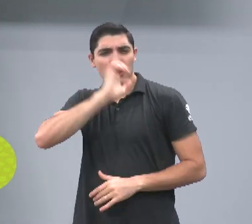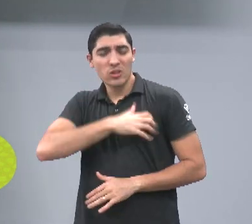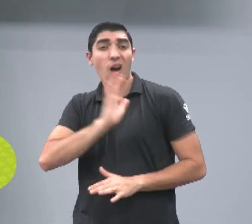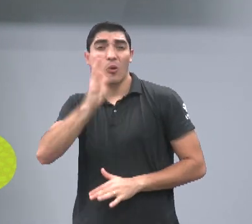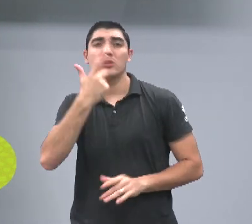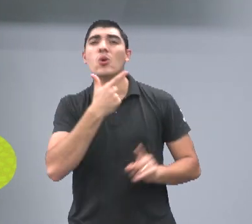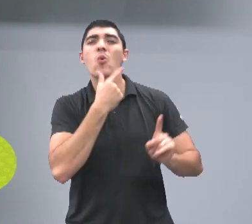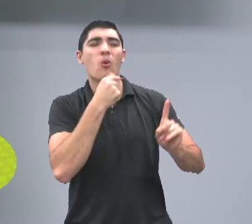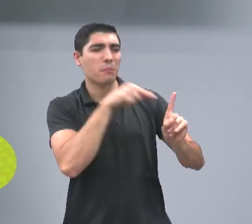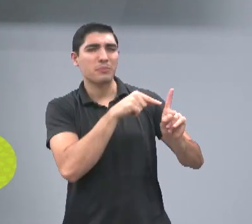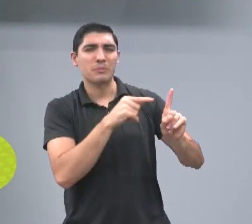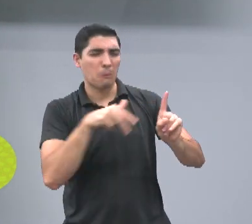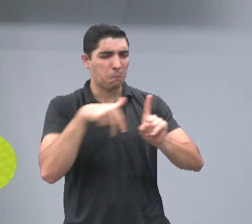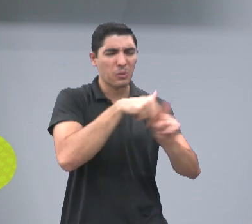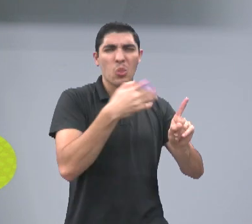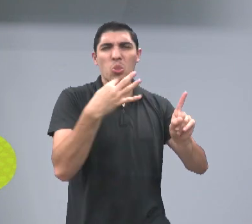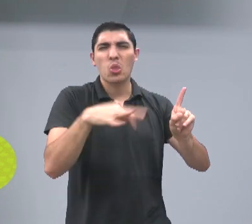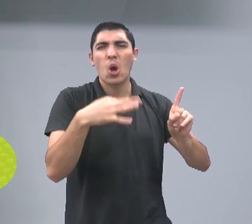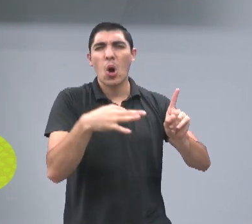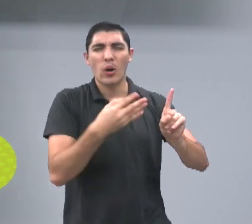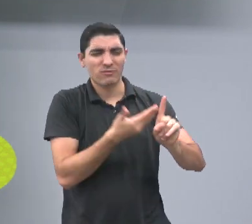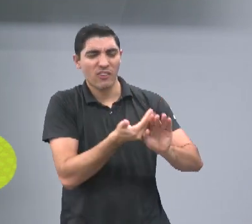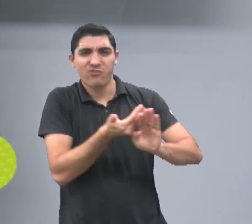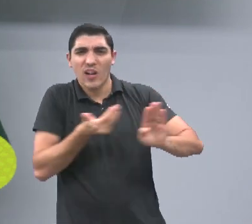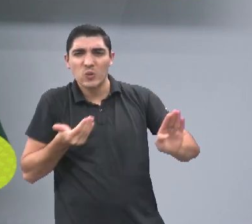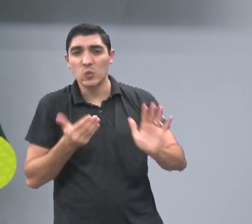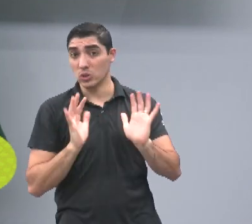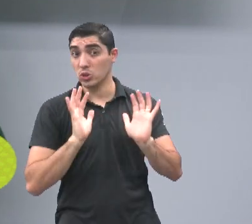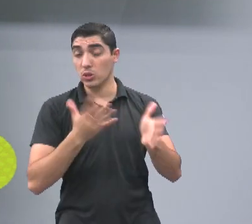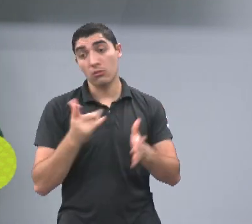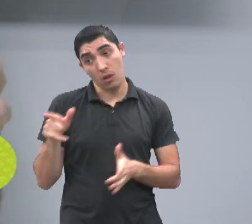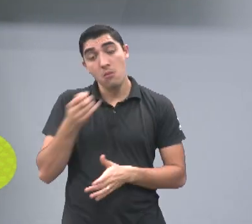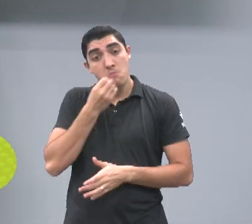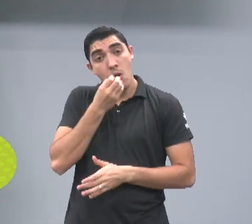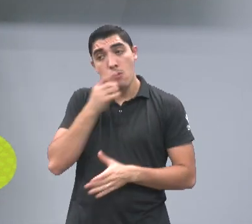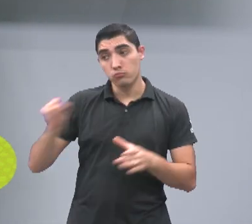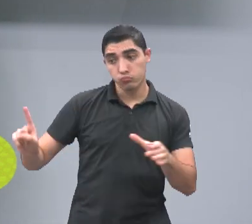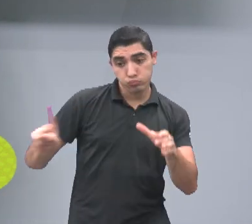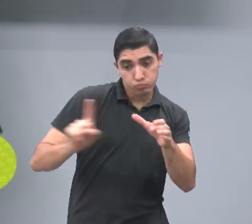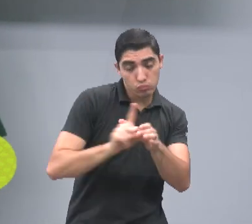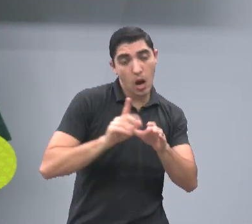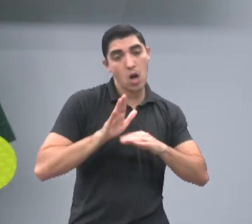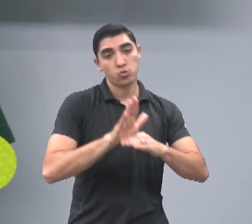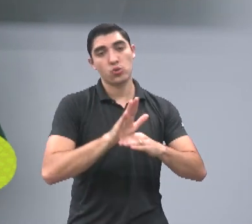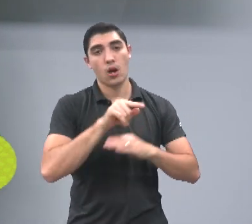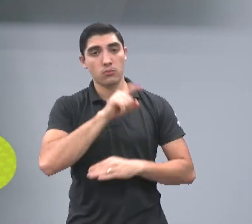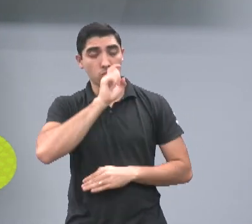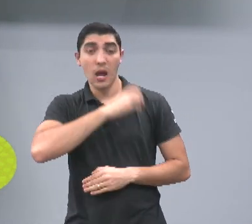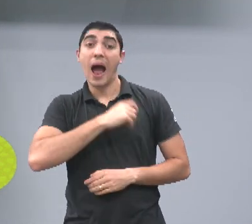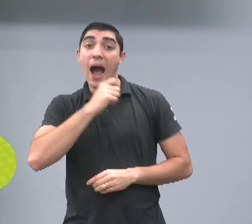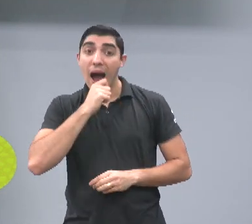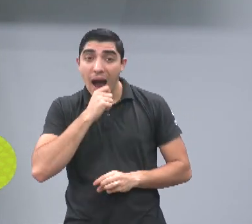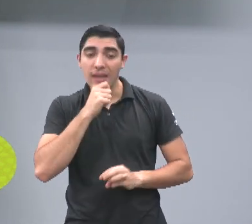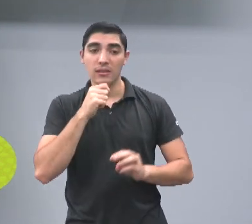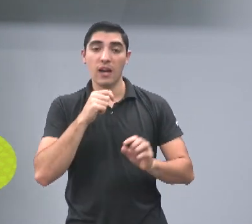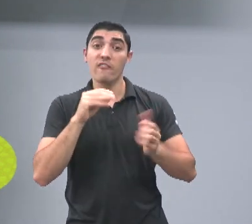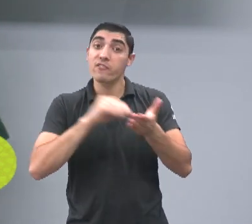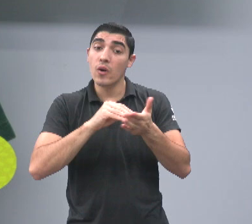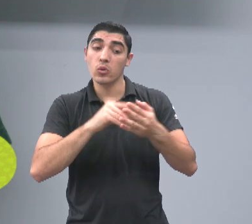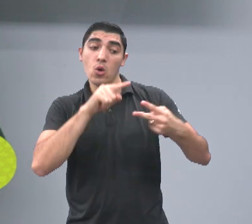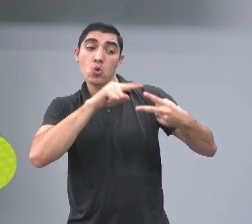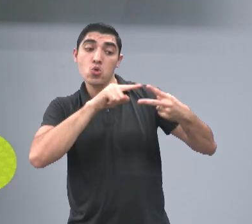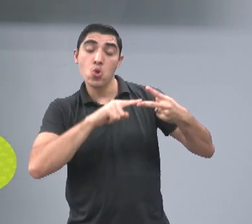que o São José está tendo aí com o elenco. Para compor o elenco aí, deixar o elenco extenso, ainda faltam 2 vagas, como o Sid Clay falou.